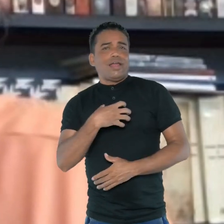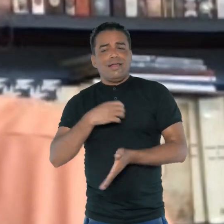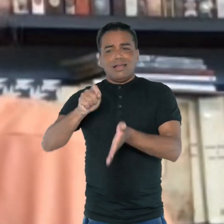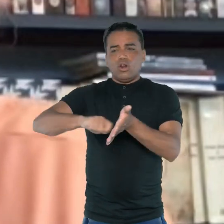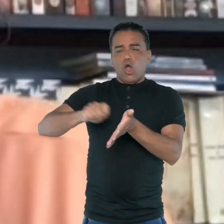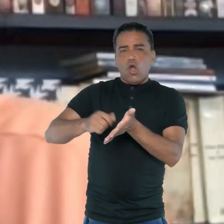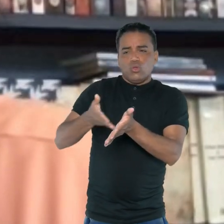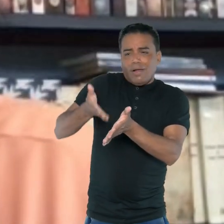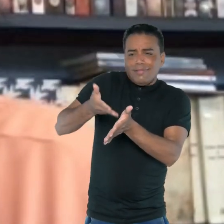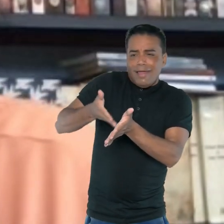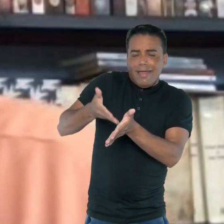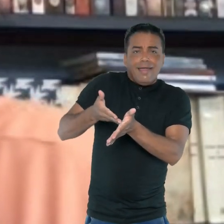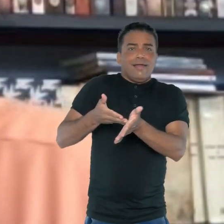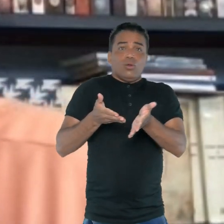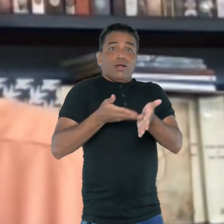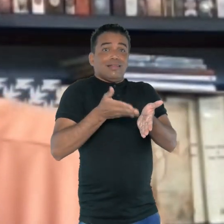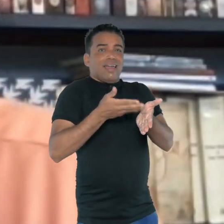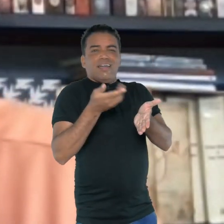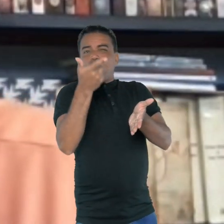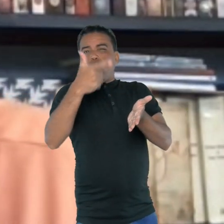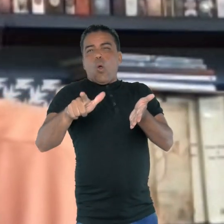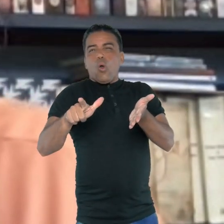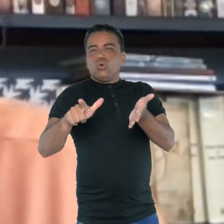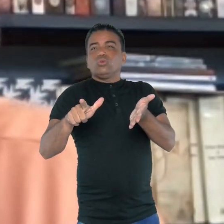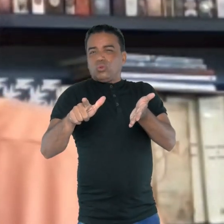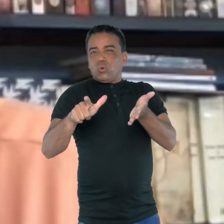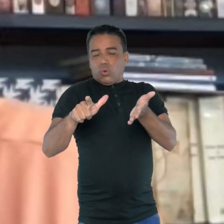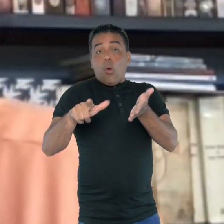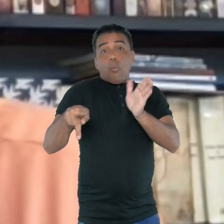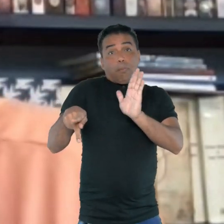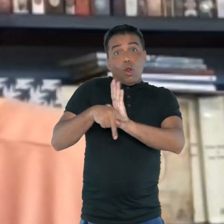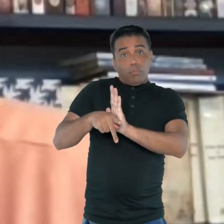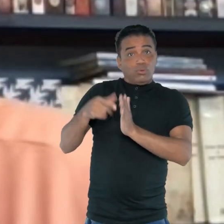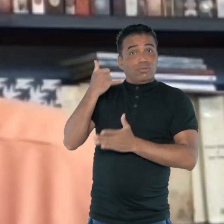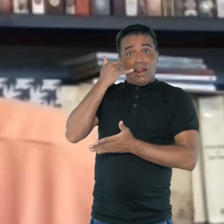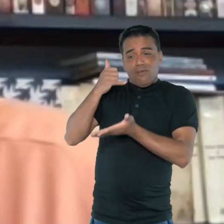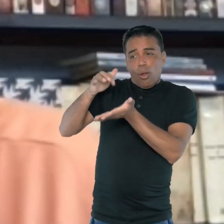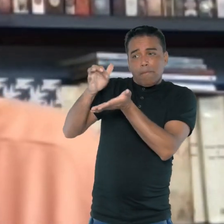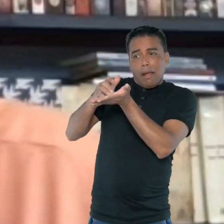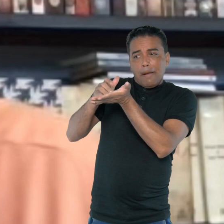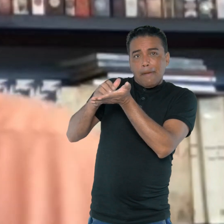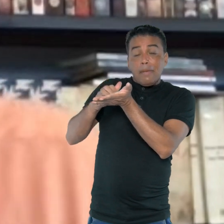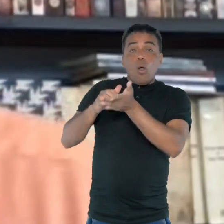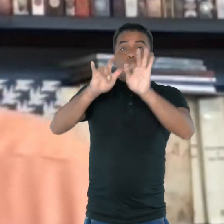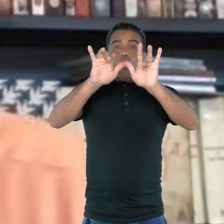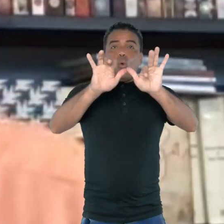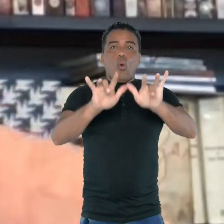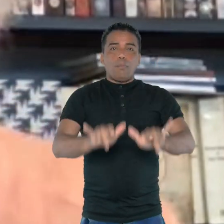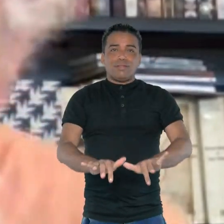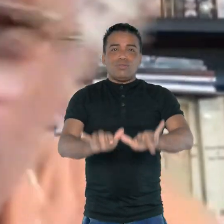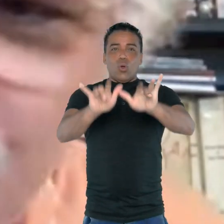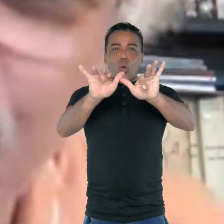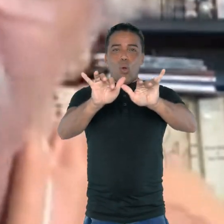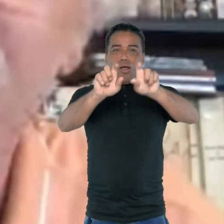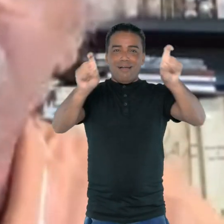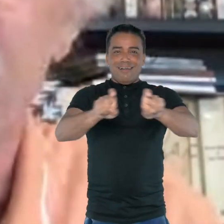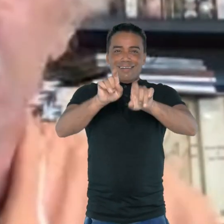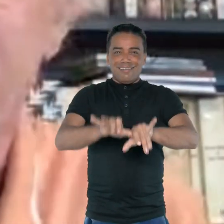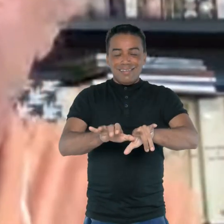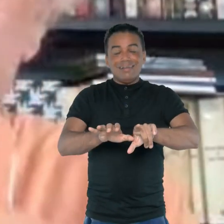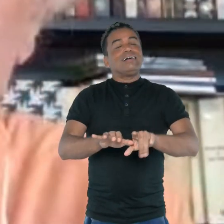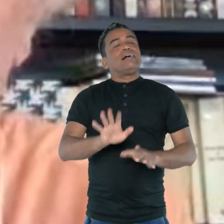na caderneta, anoto no caderno de notas do celular, escrevo direto no computador. Aliás, tem aí uma